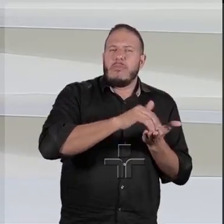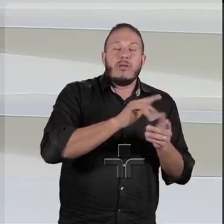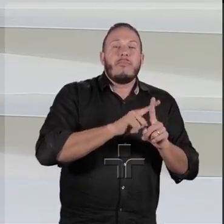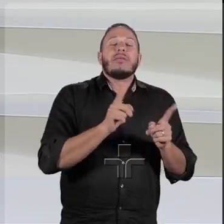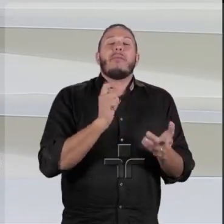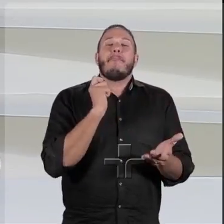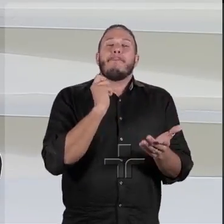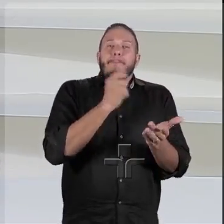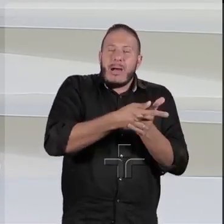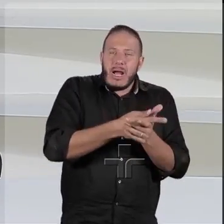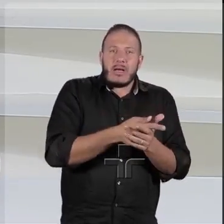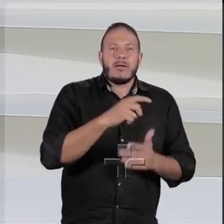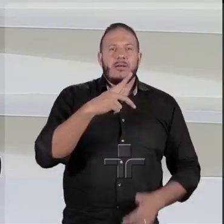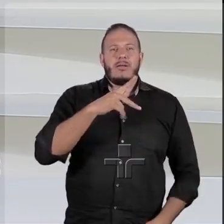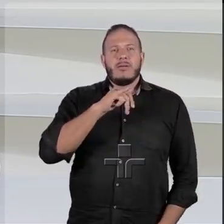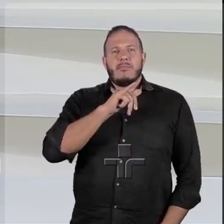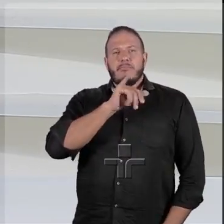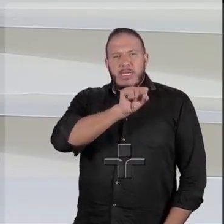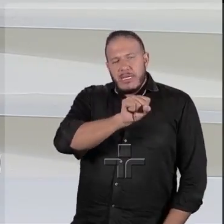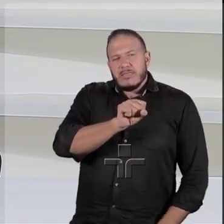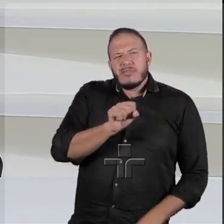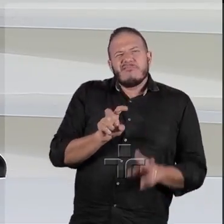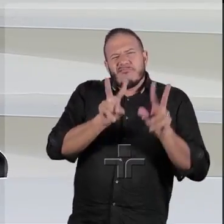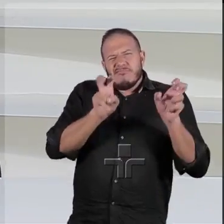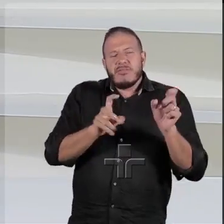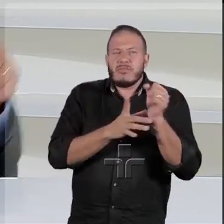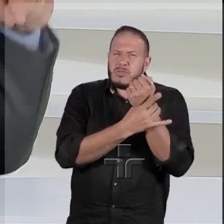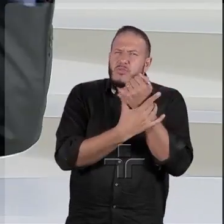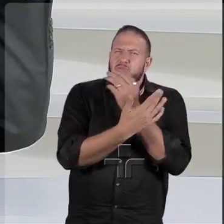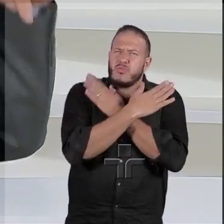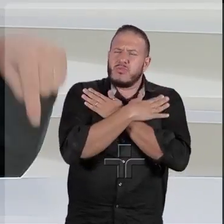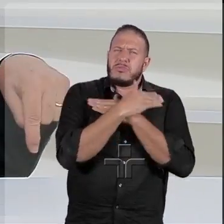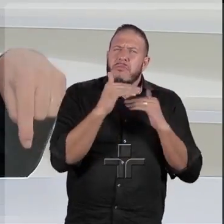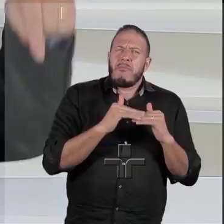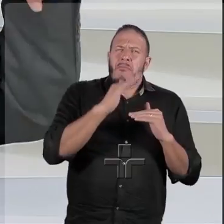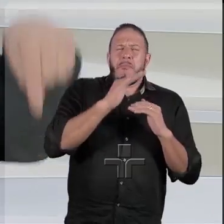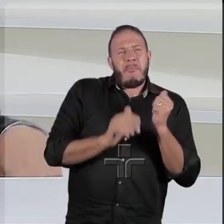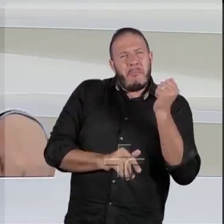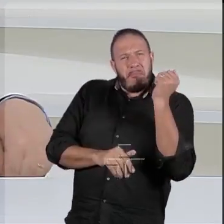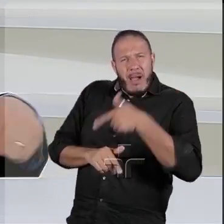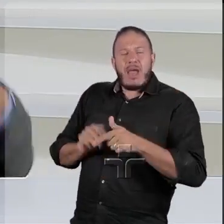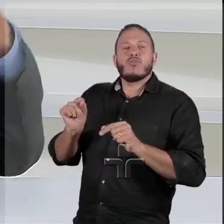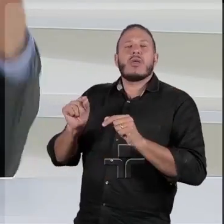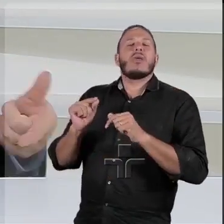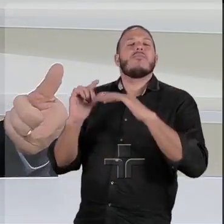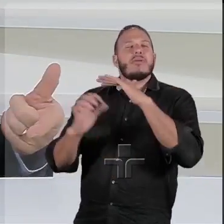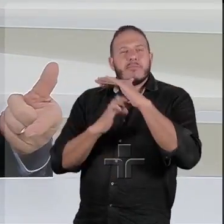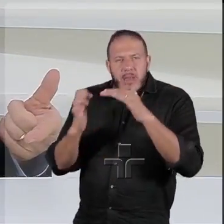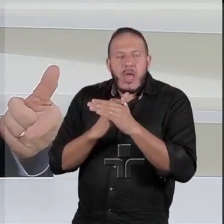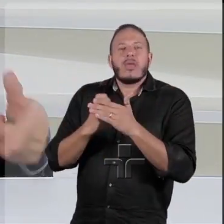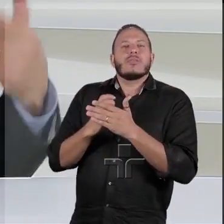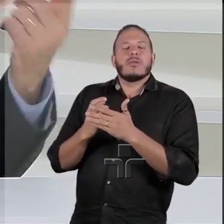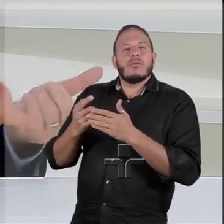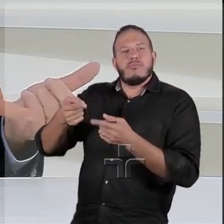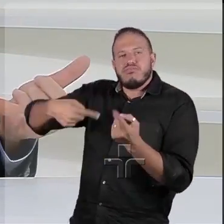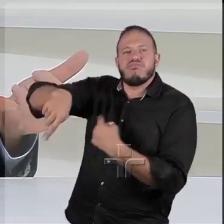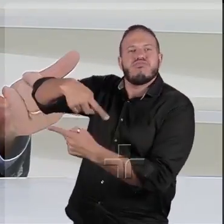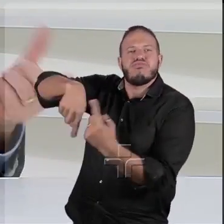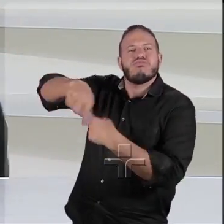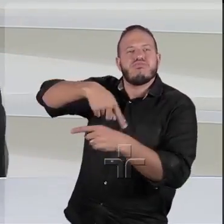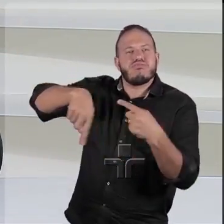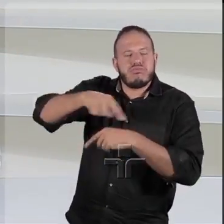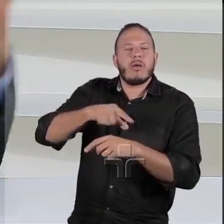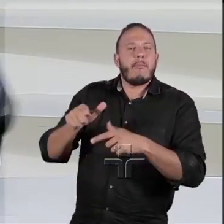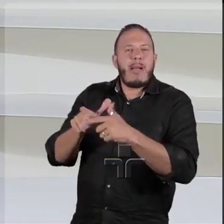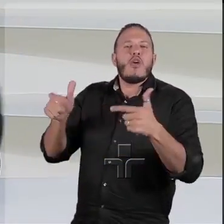paga um PIS, portanto um seguro-desemprego muito maior do que uma empresa intensiva em capital que roda muito e cria muito